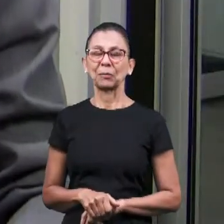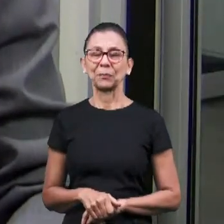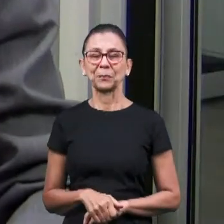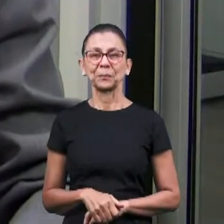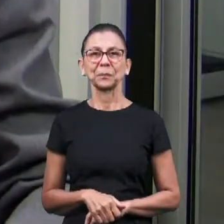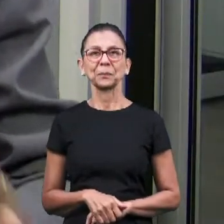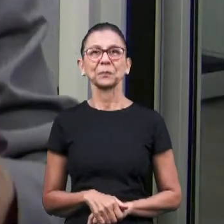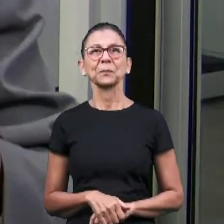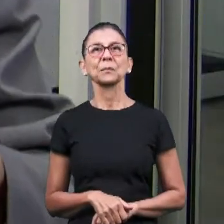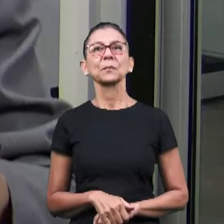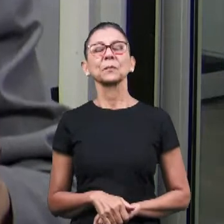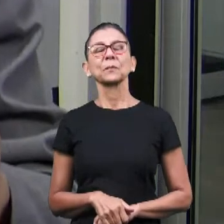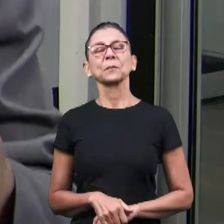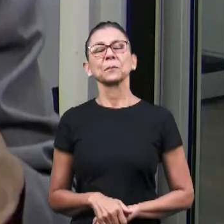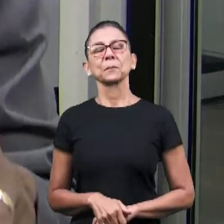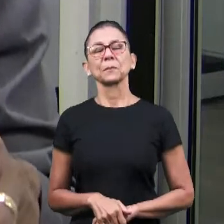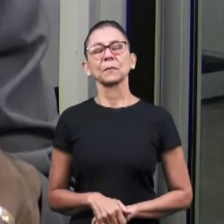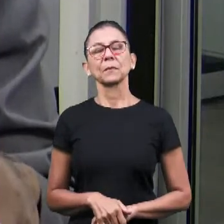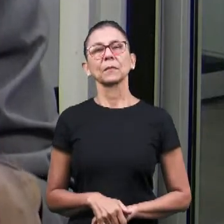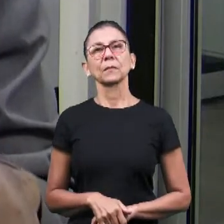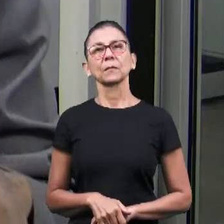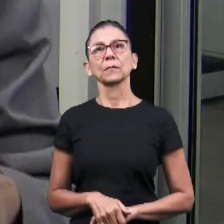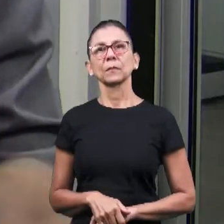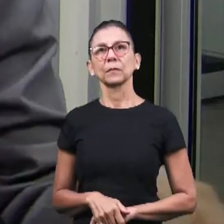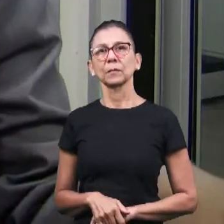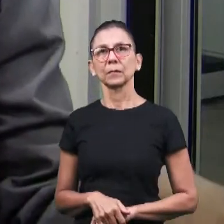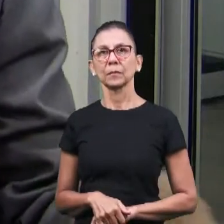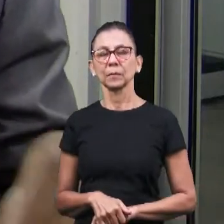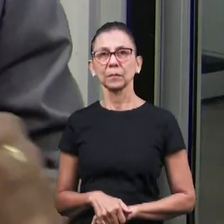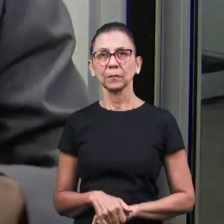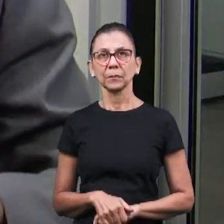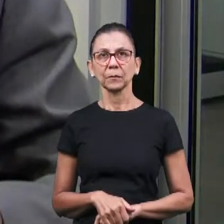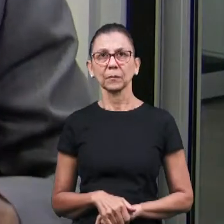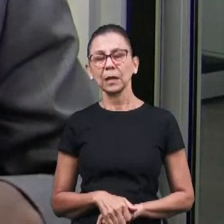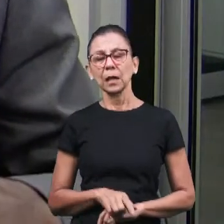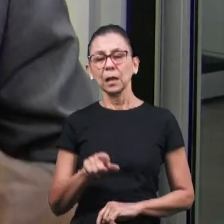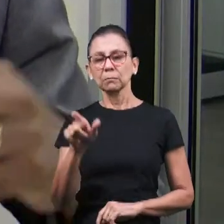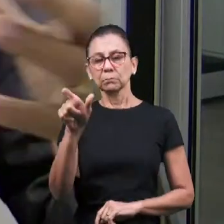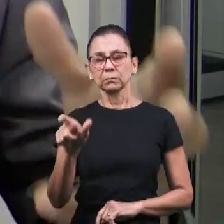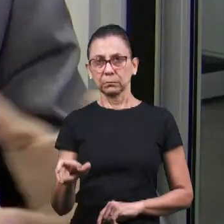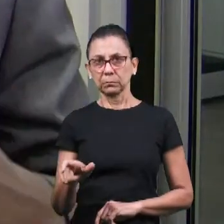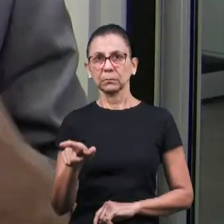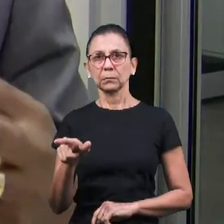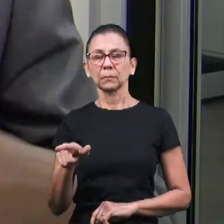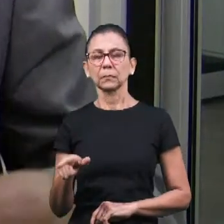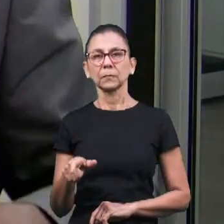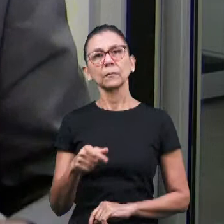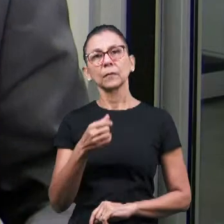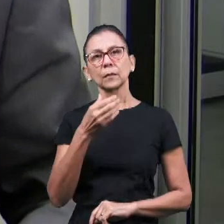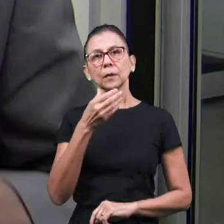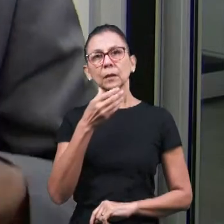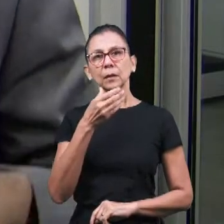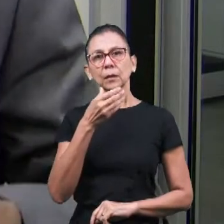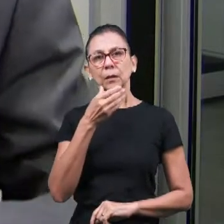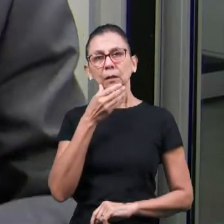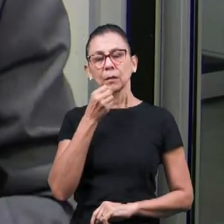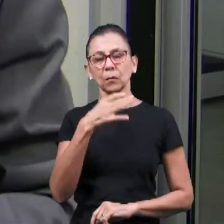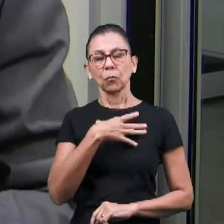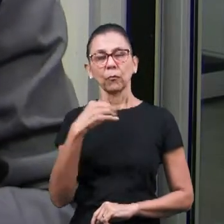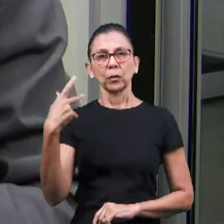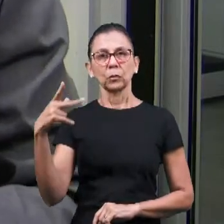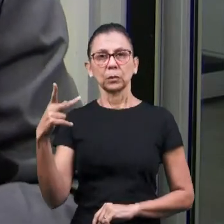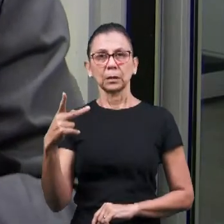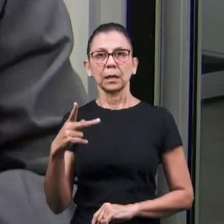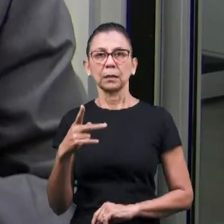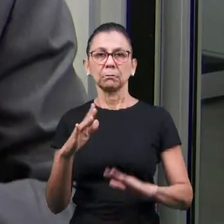casa. Ele falou assim: o filho dele passou mal na escola e os médicos falaram que era, viram que era,